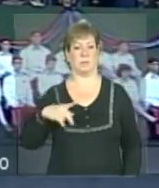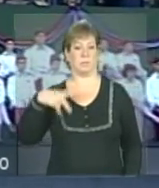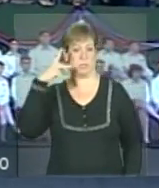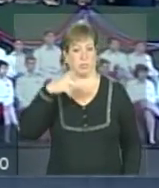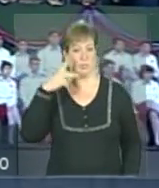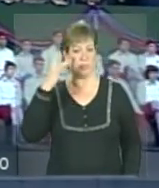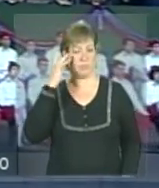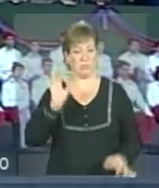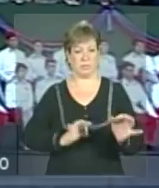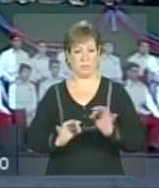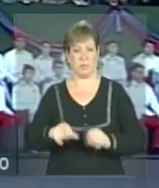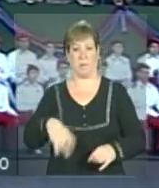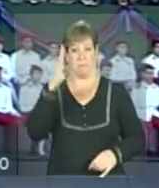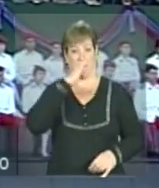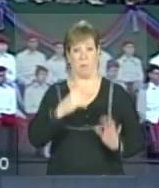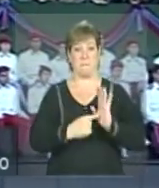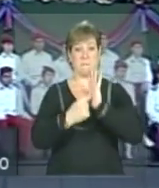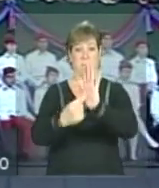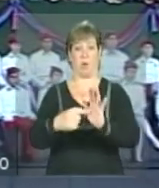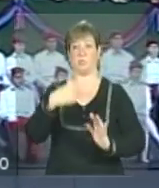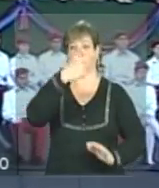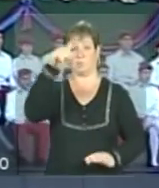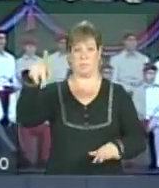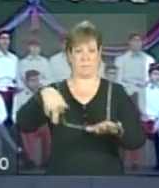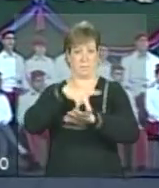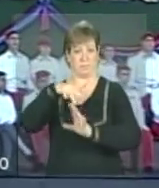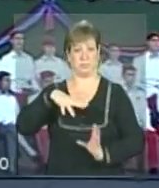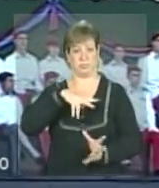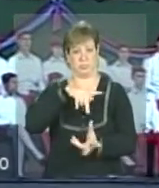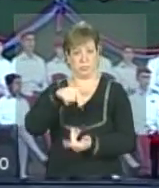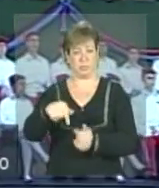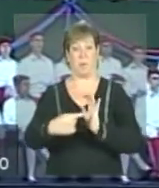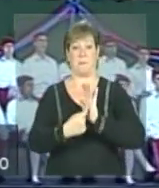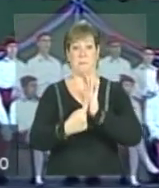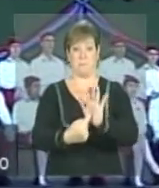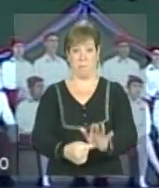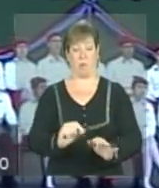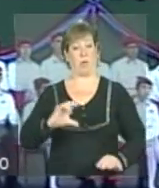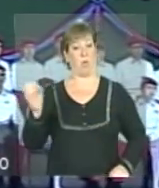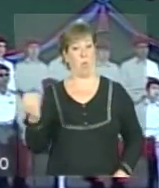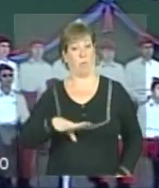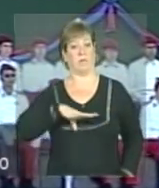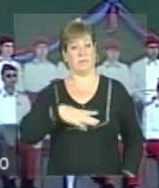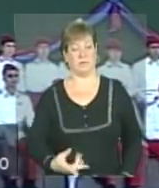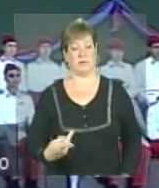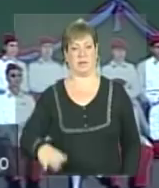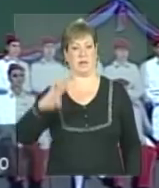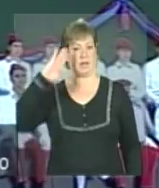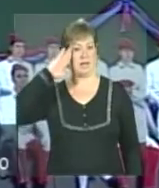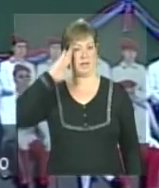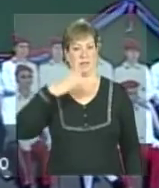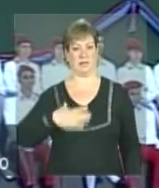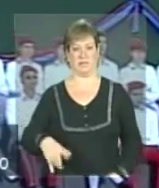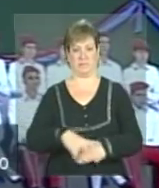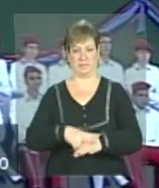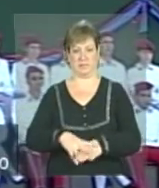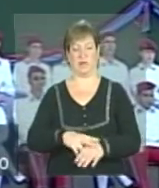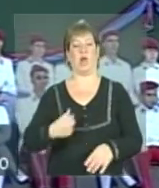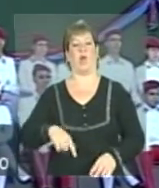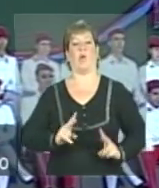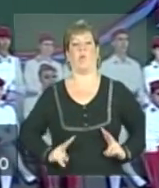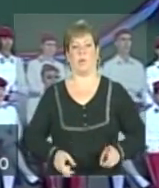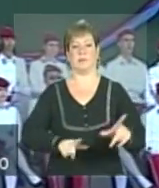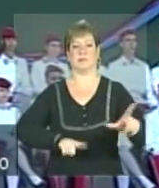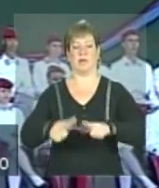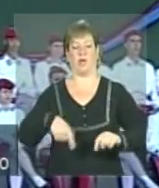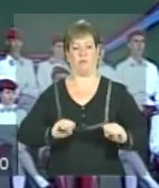ocupa no cenário internacional apresenta novos desafios e oportunidades ao Exército. Continuaremos trabalhando para que nossa Força